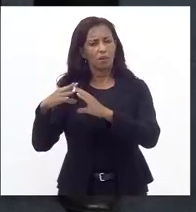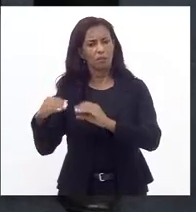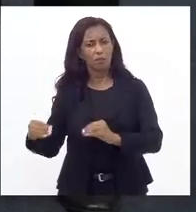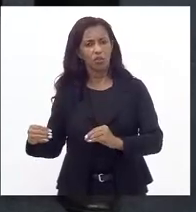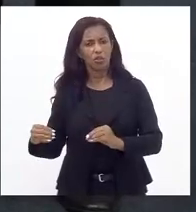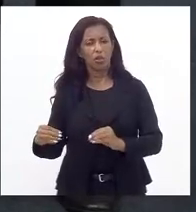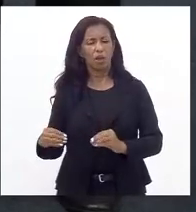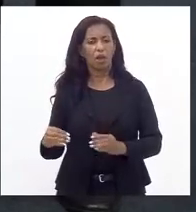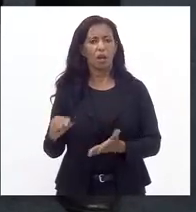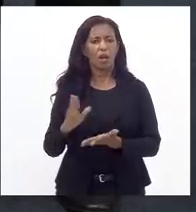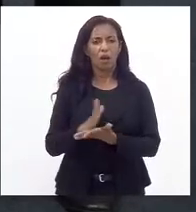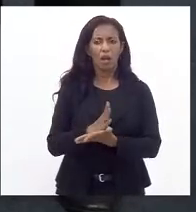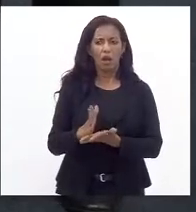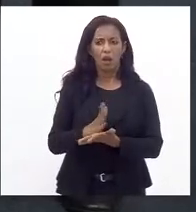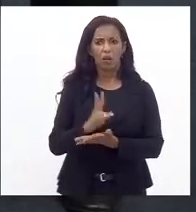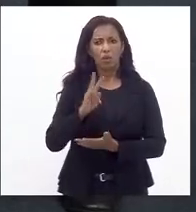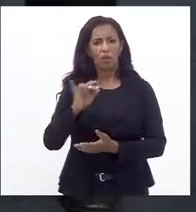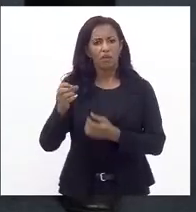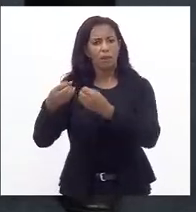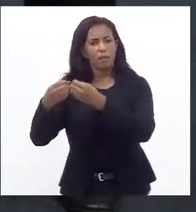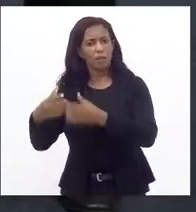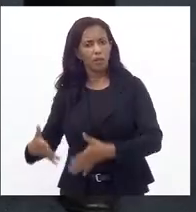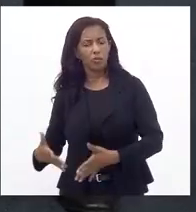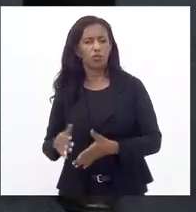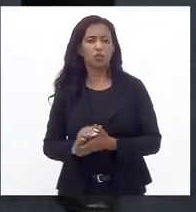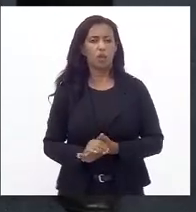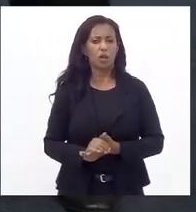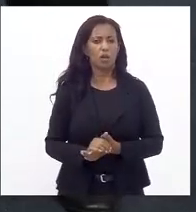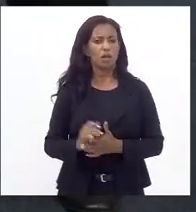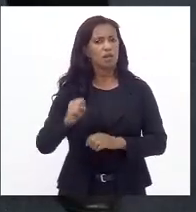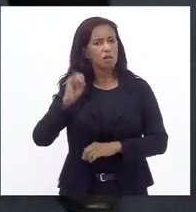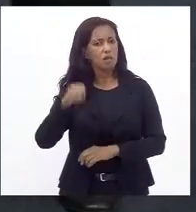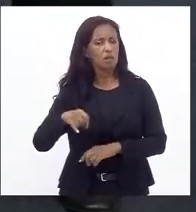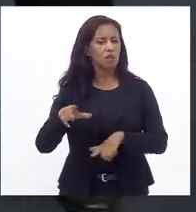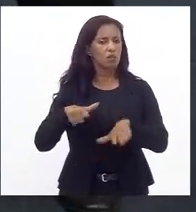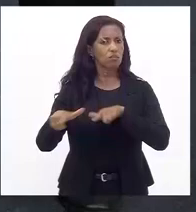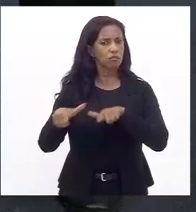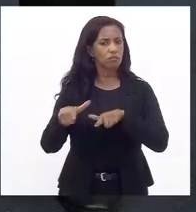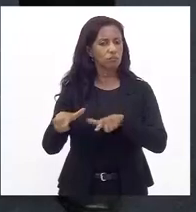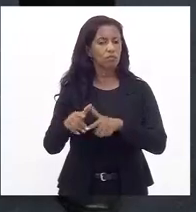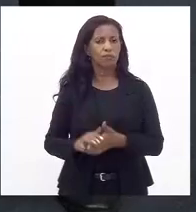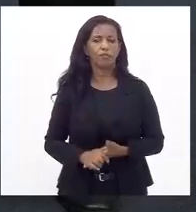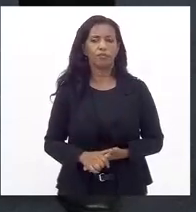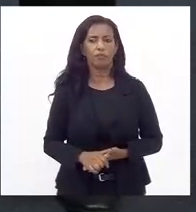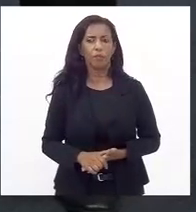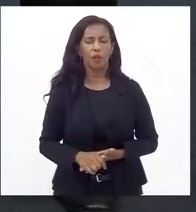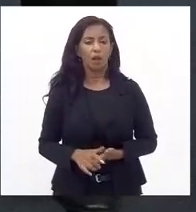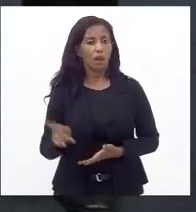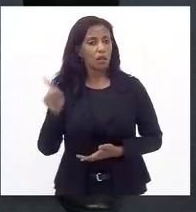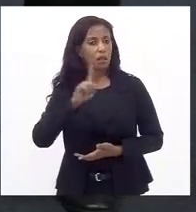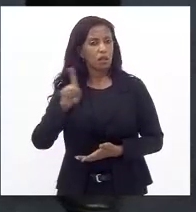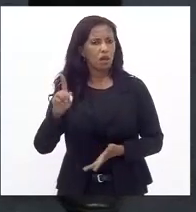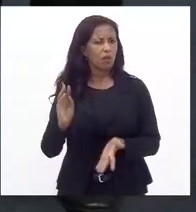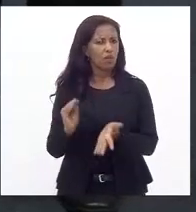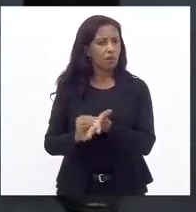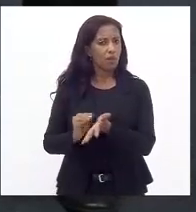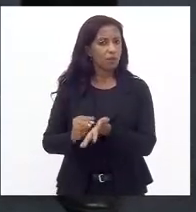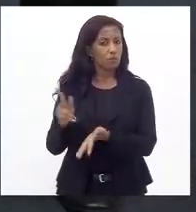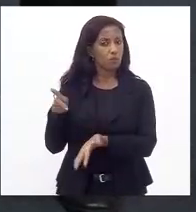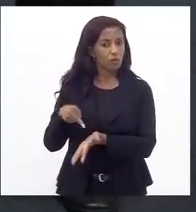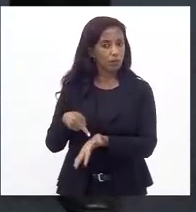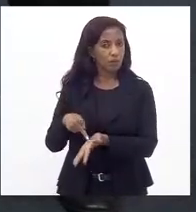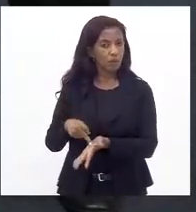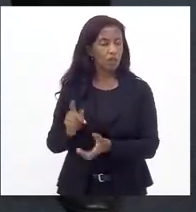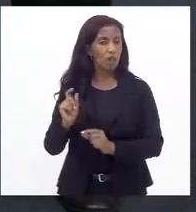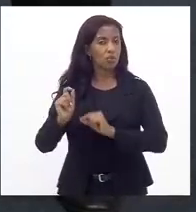algo que vai prejudicar assim um funcionalismo os servidores públicos não faltemos com a